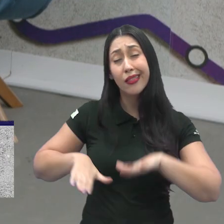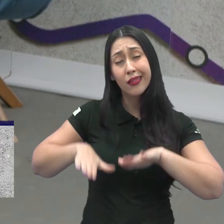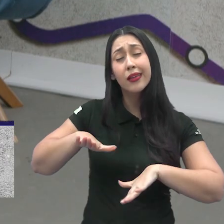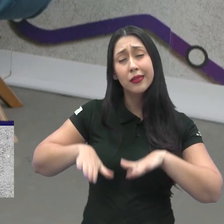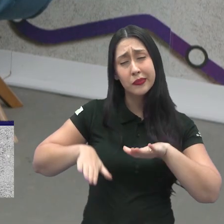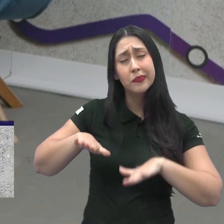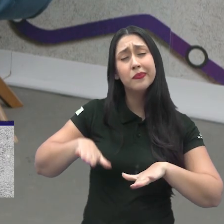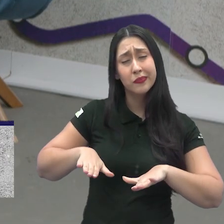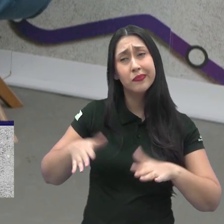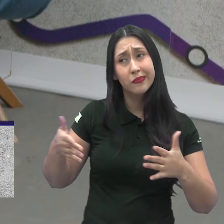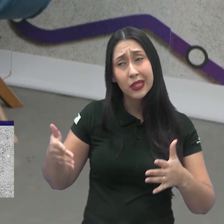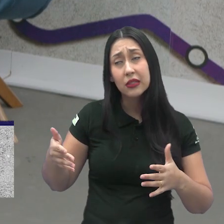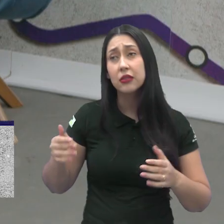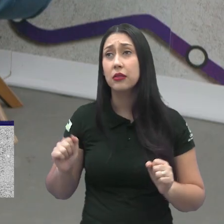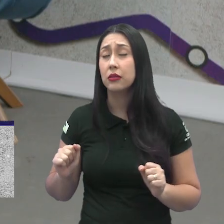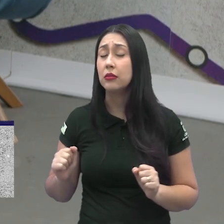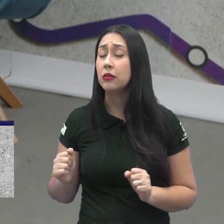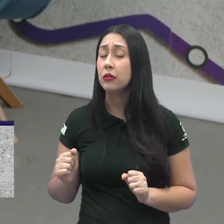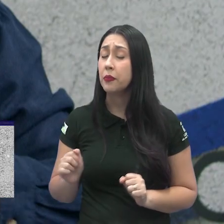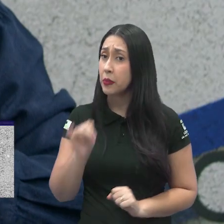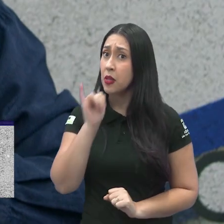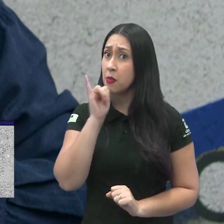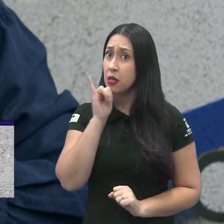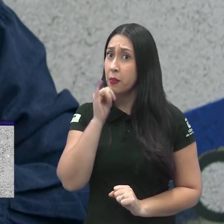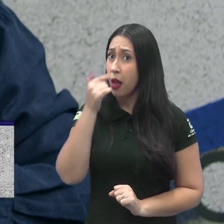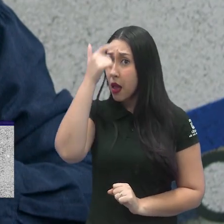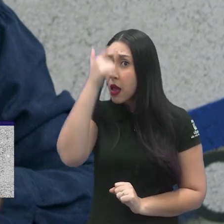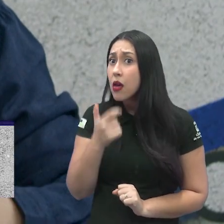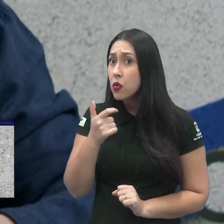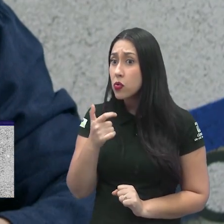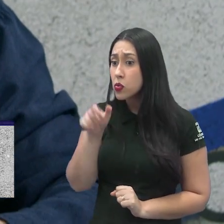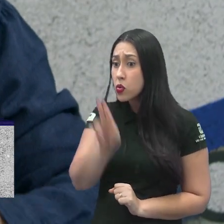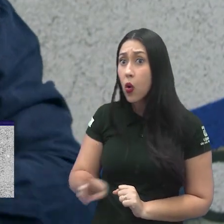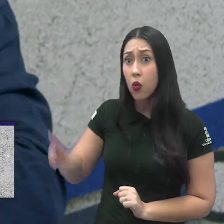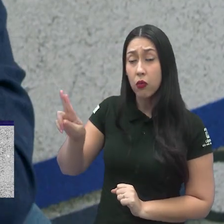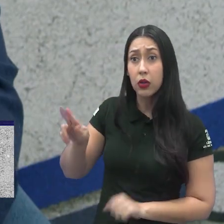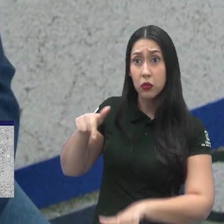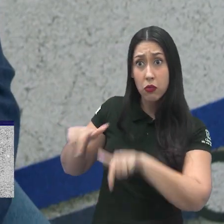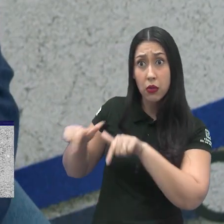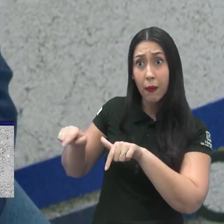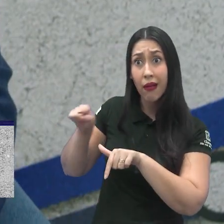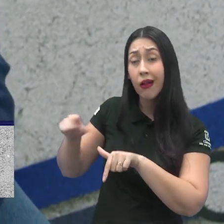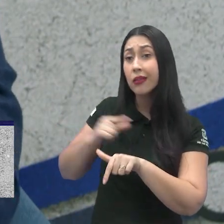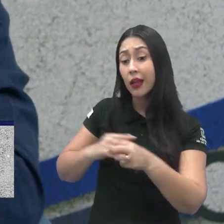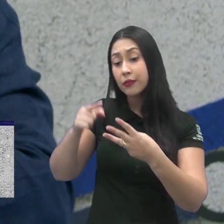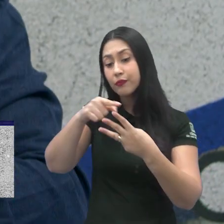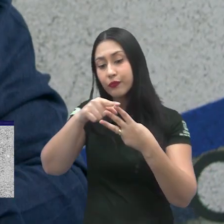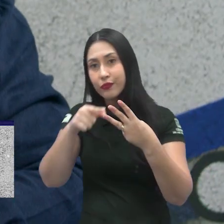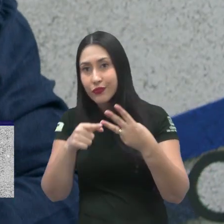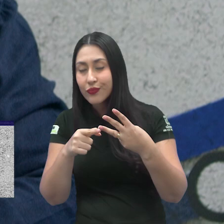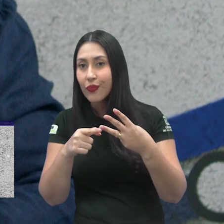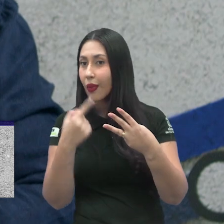Isso varia bastante, para falar muita verdade contigo. Eu, por exemplo, na universidade em que eu atuo, nós temos 3